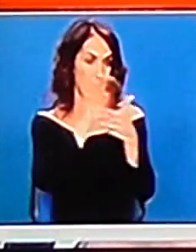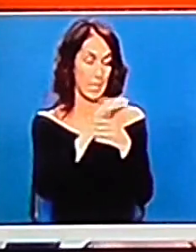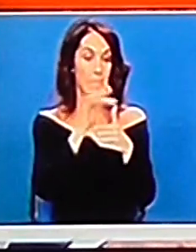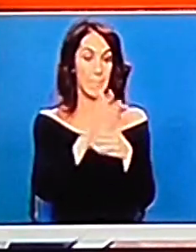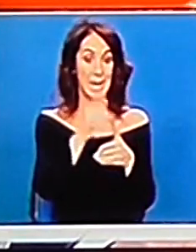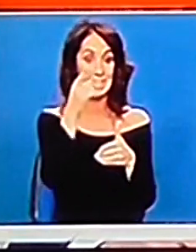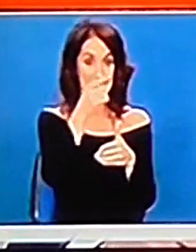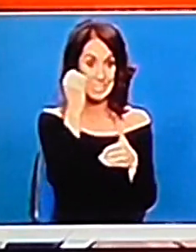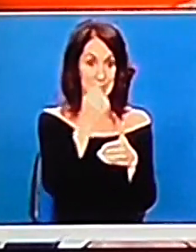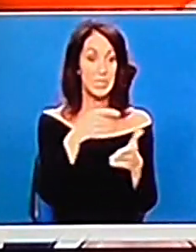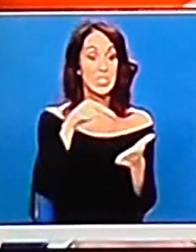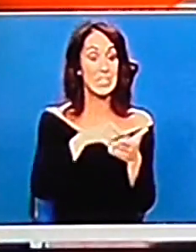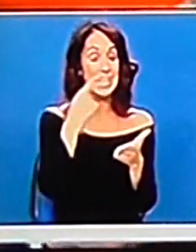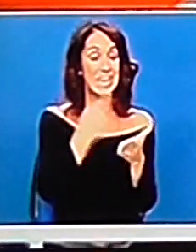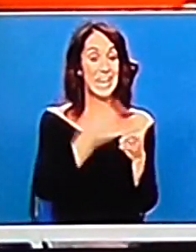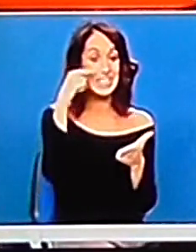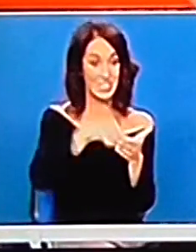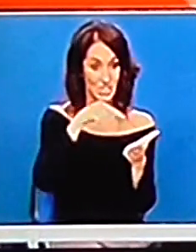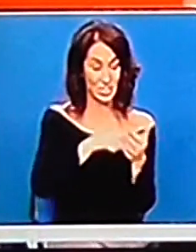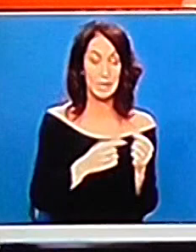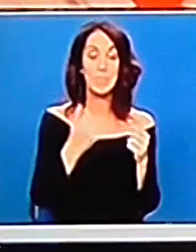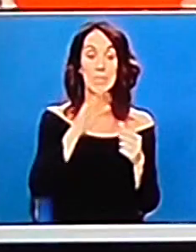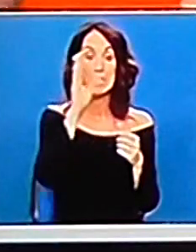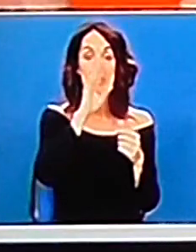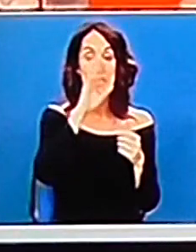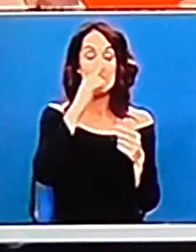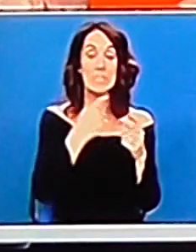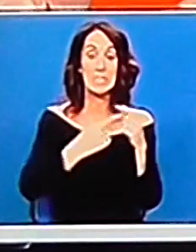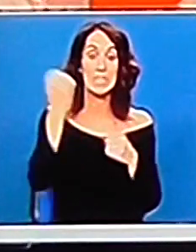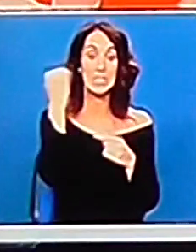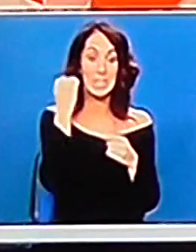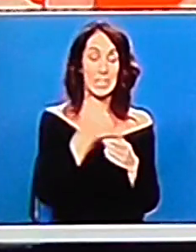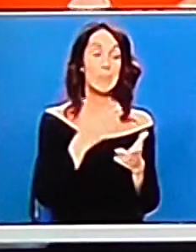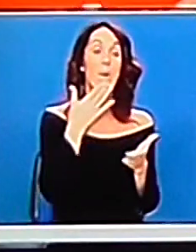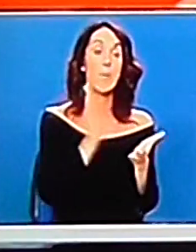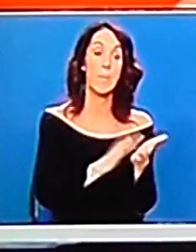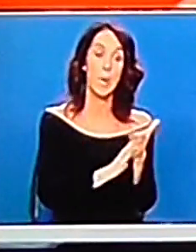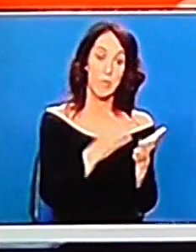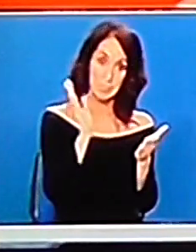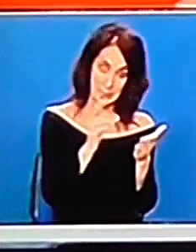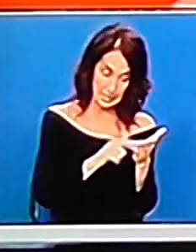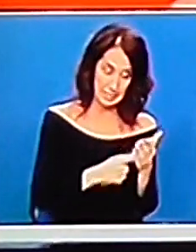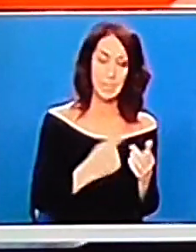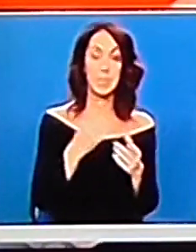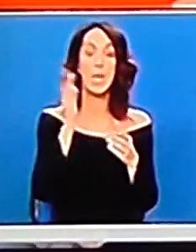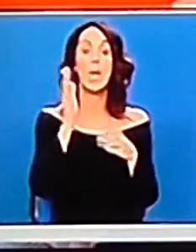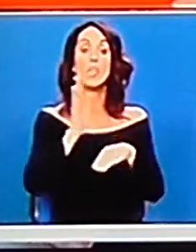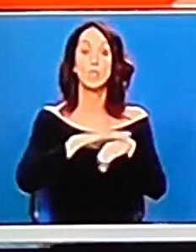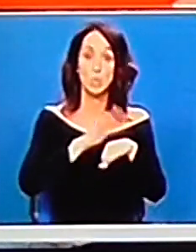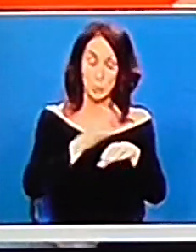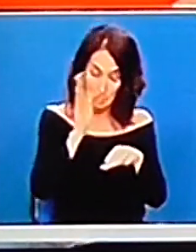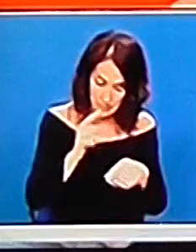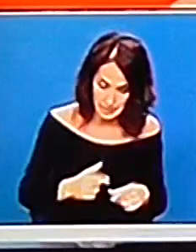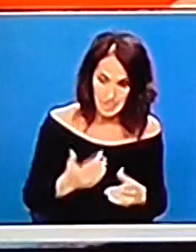nojenta que esse creme e um aposentado que este clube tem que fazer prova técnica com a minha atitude e às vezes são os próprios colegas fazem tudo